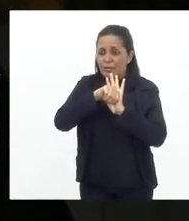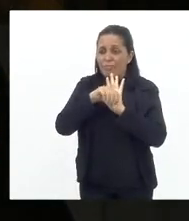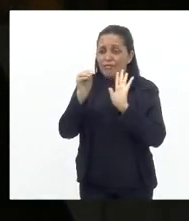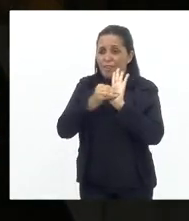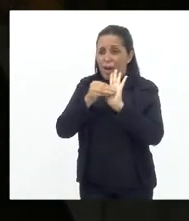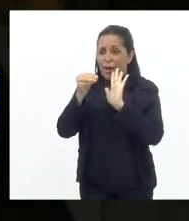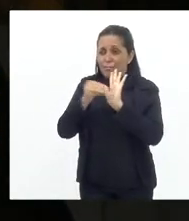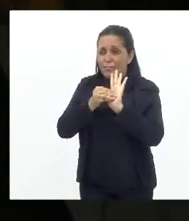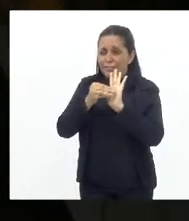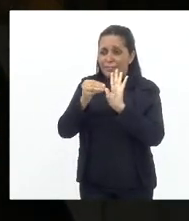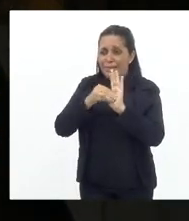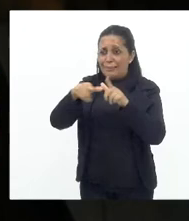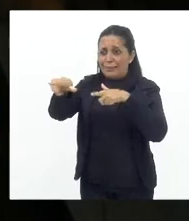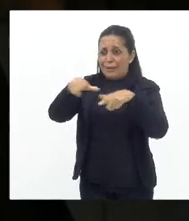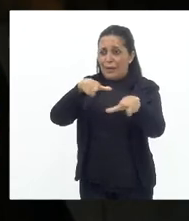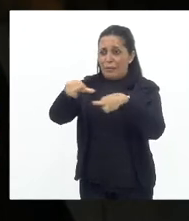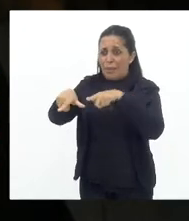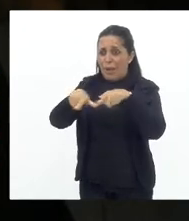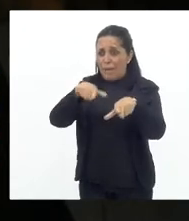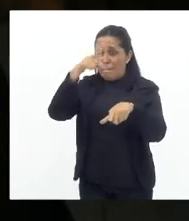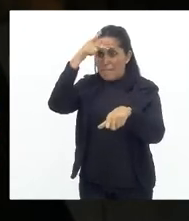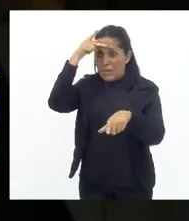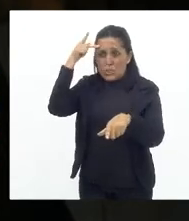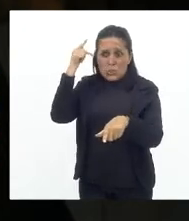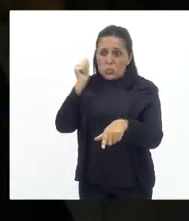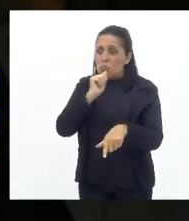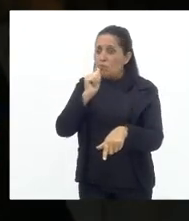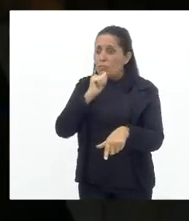desemprego massivo massivo